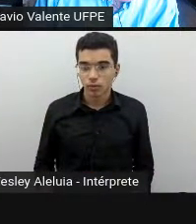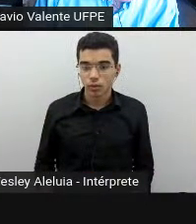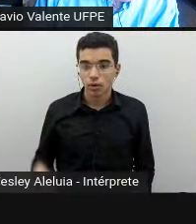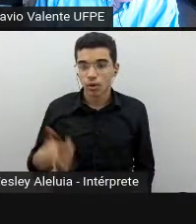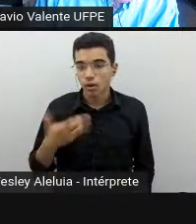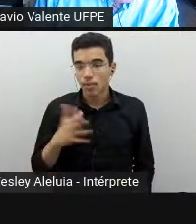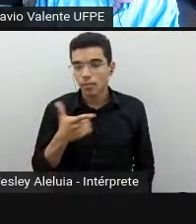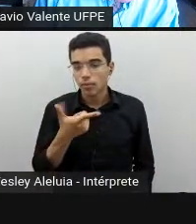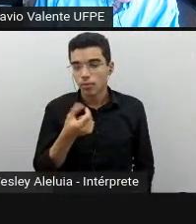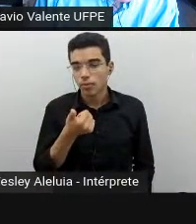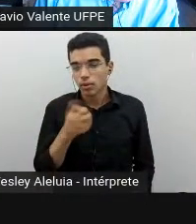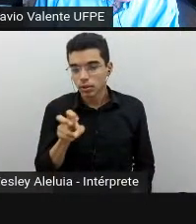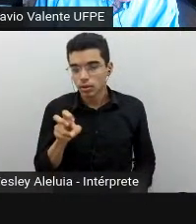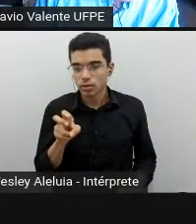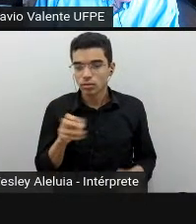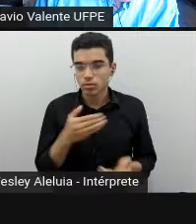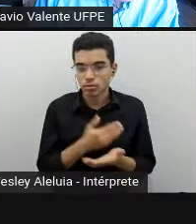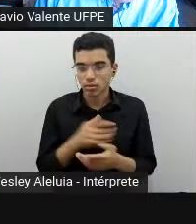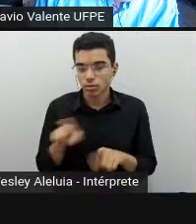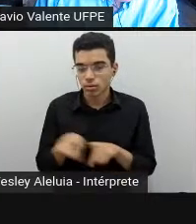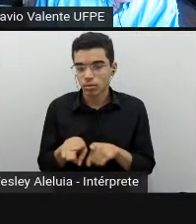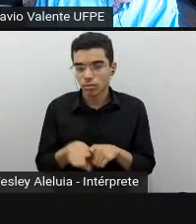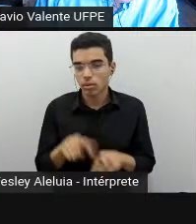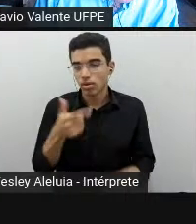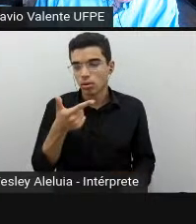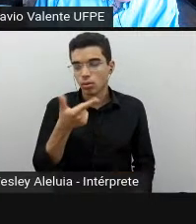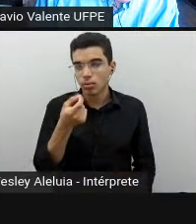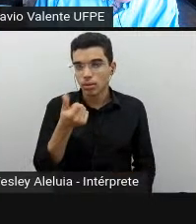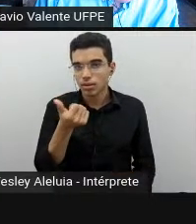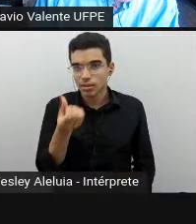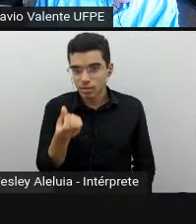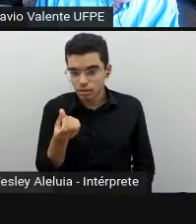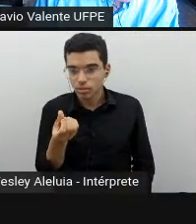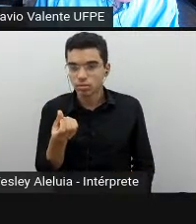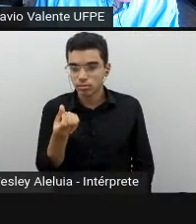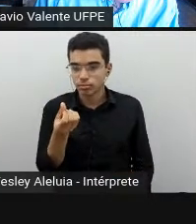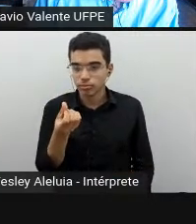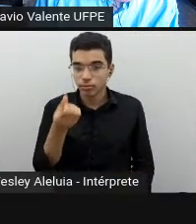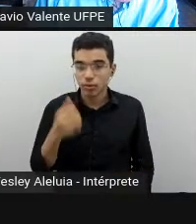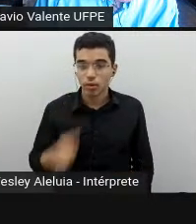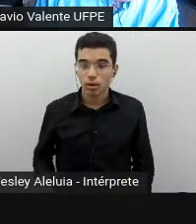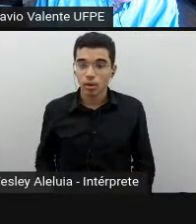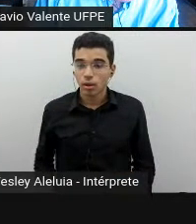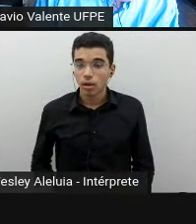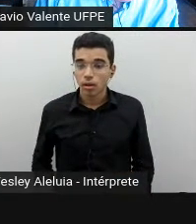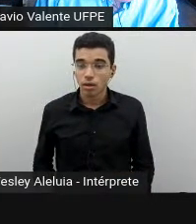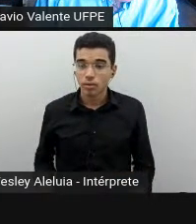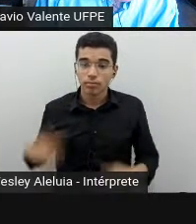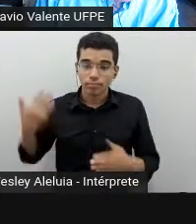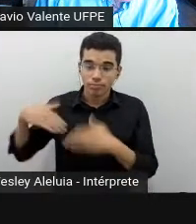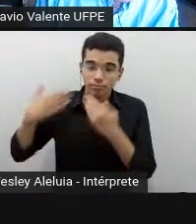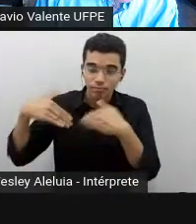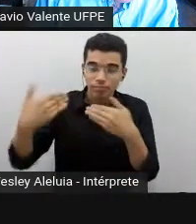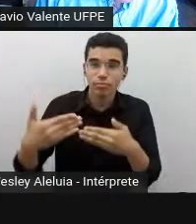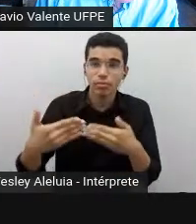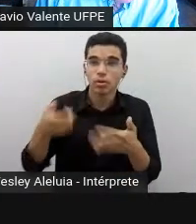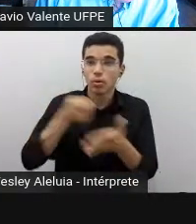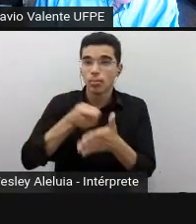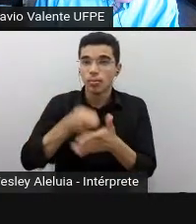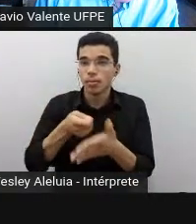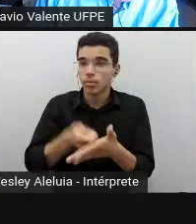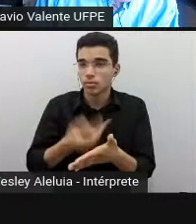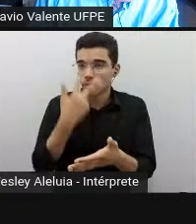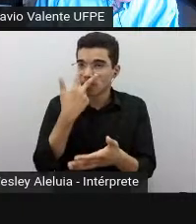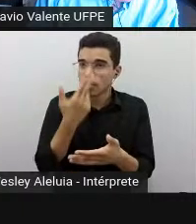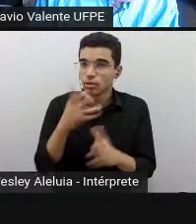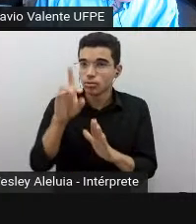pelo Executivo promovem um profundo retrocesso no financiamento da garantia de direitos, violando várias das obrigações. A